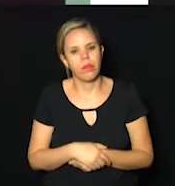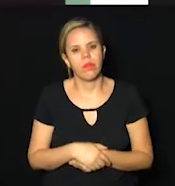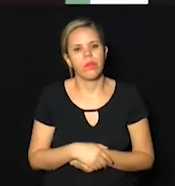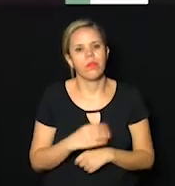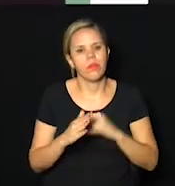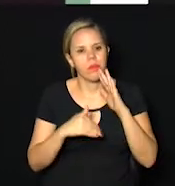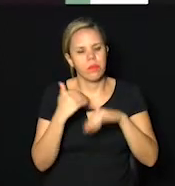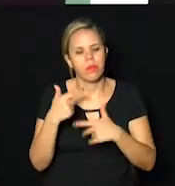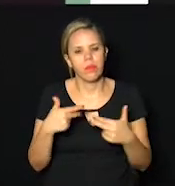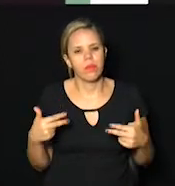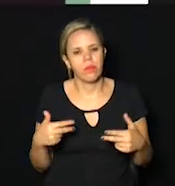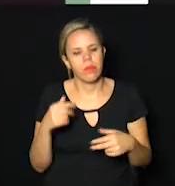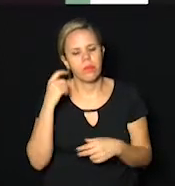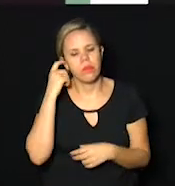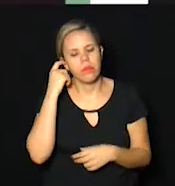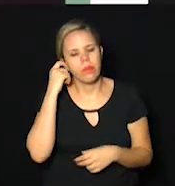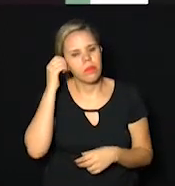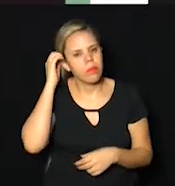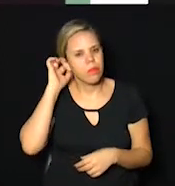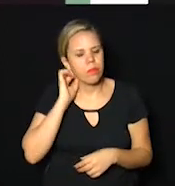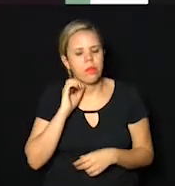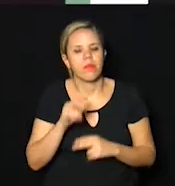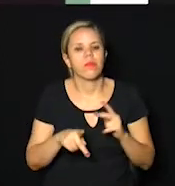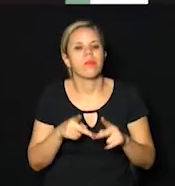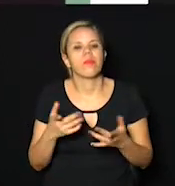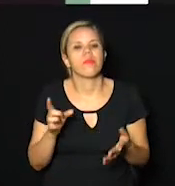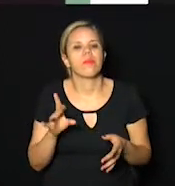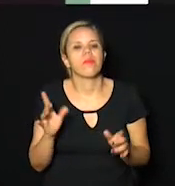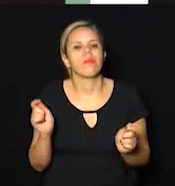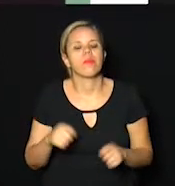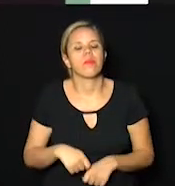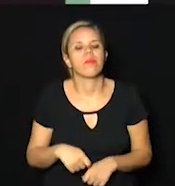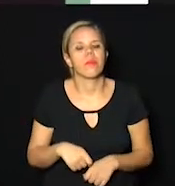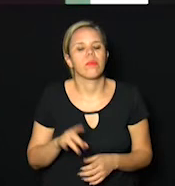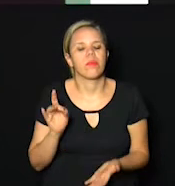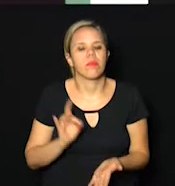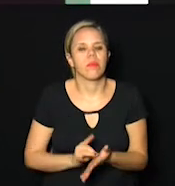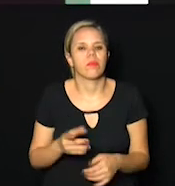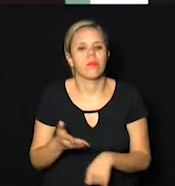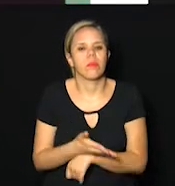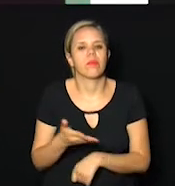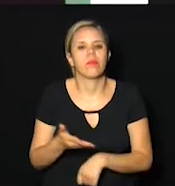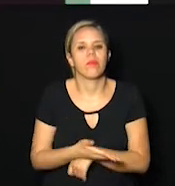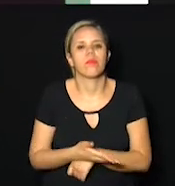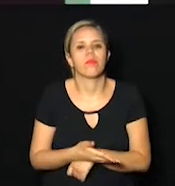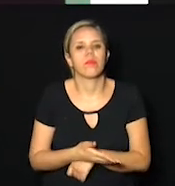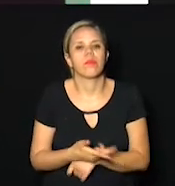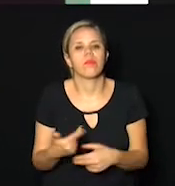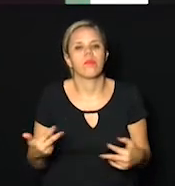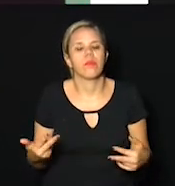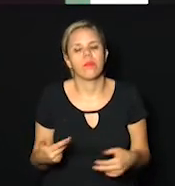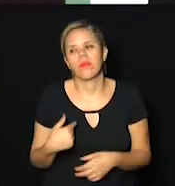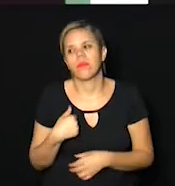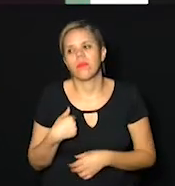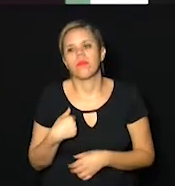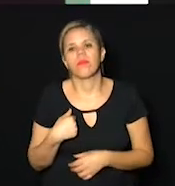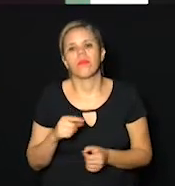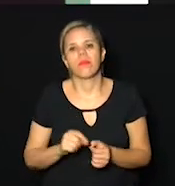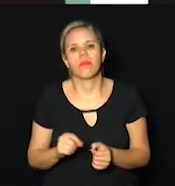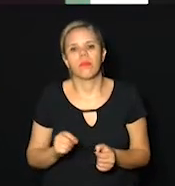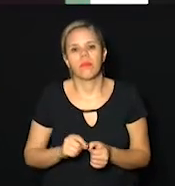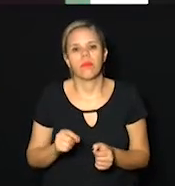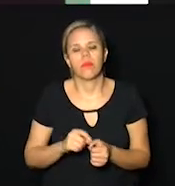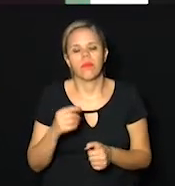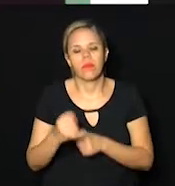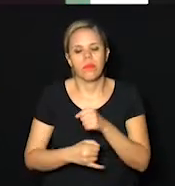construindo conjuntamente. E essa percepção só é possível quando elas realmente participam. Essa coisa de, vou fazer ali um site